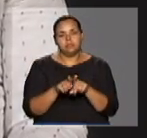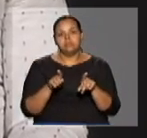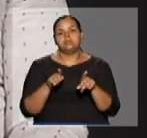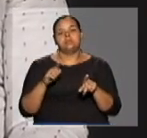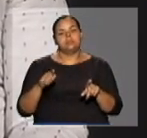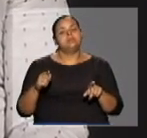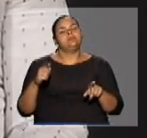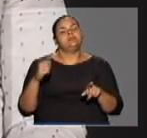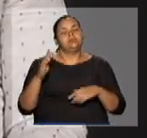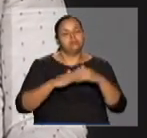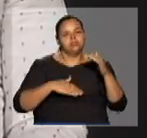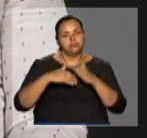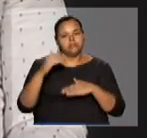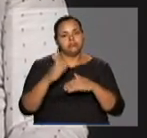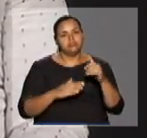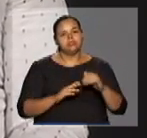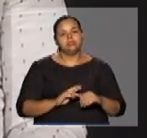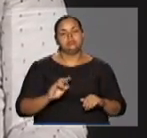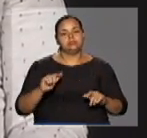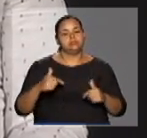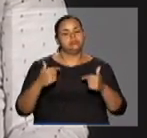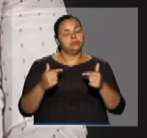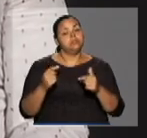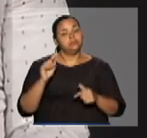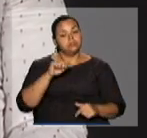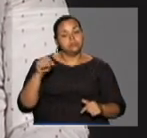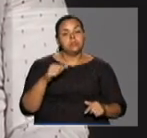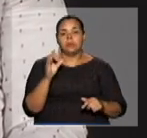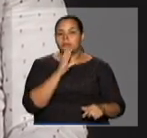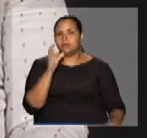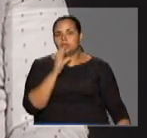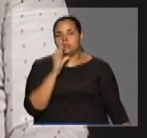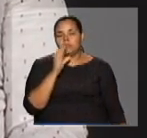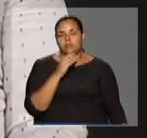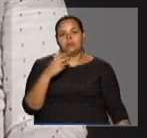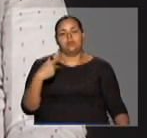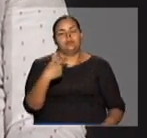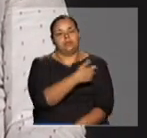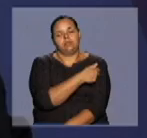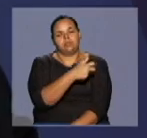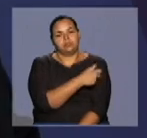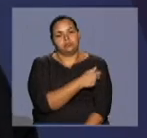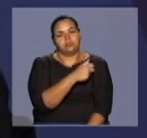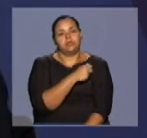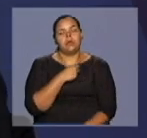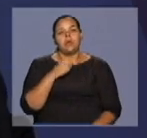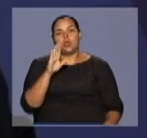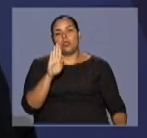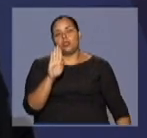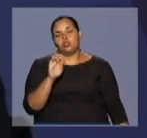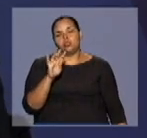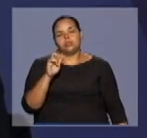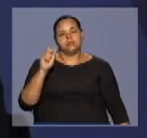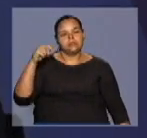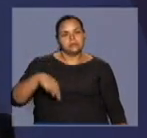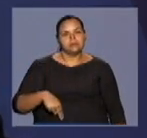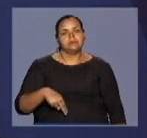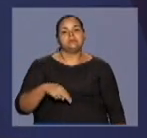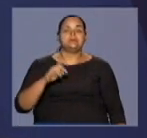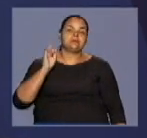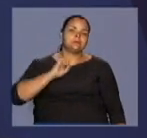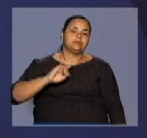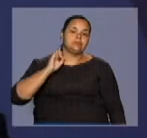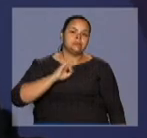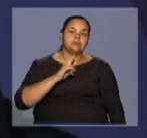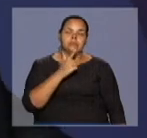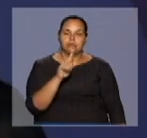fossem capacitados, né, liberados para essa produção, para acelerar a produção das vacinas. Sim, o Butantan, em Minas